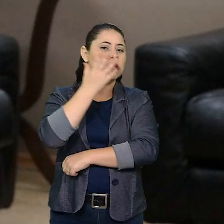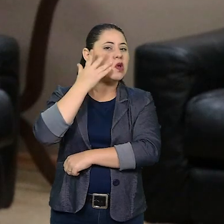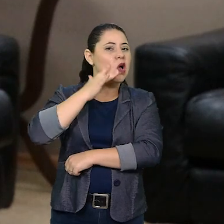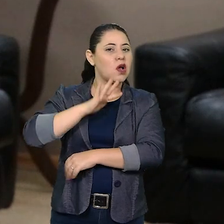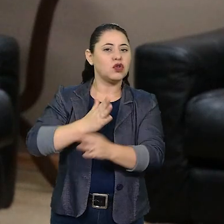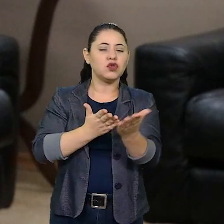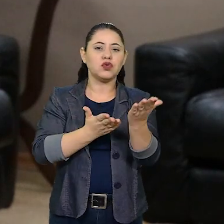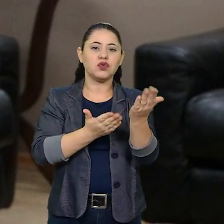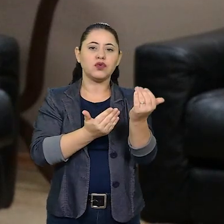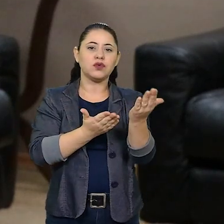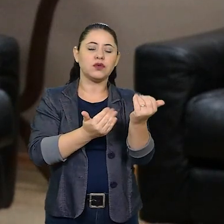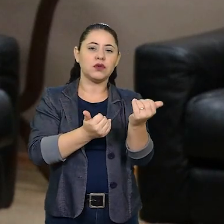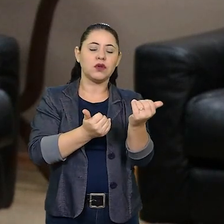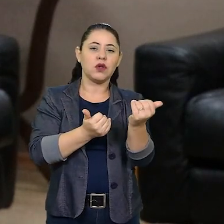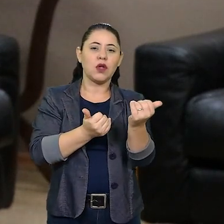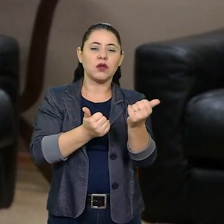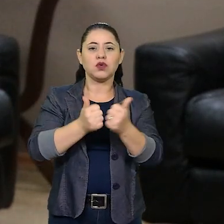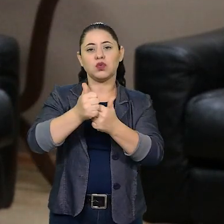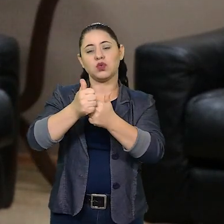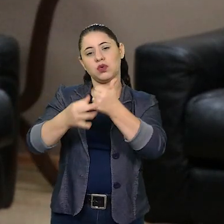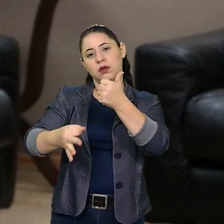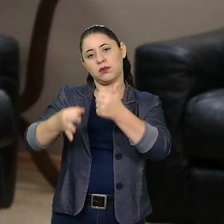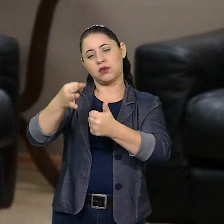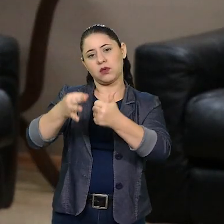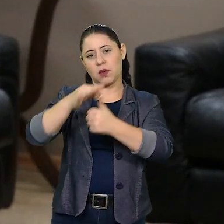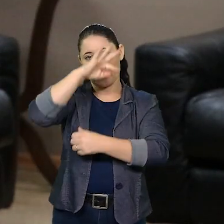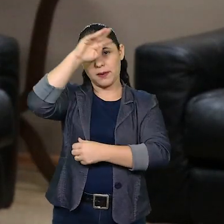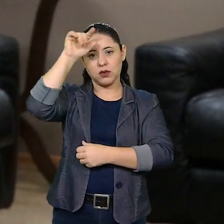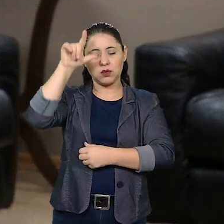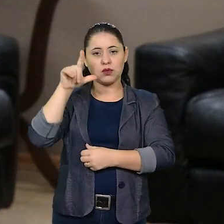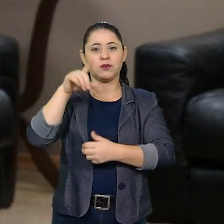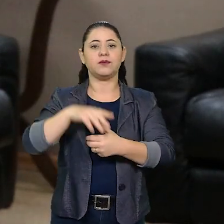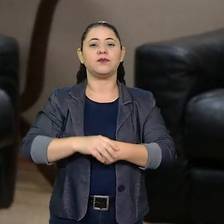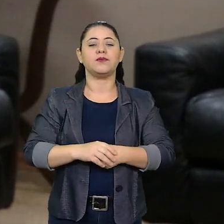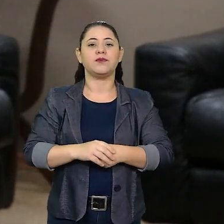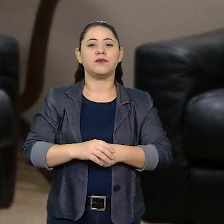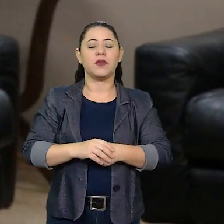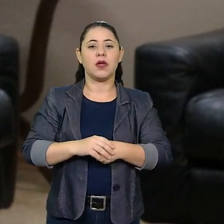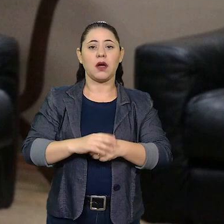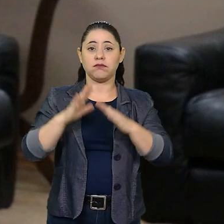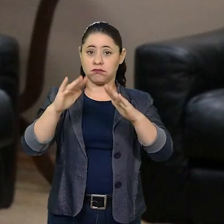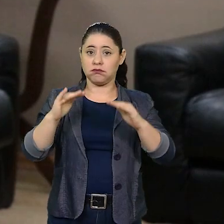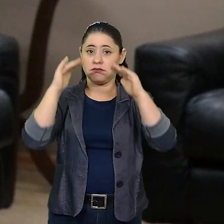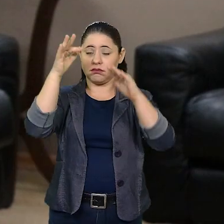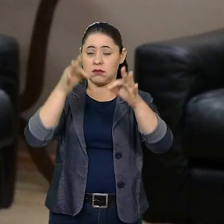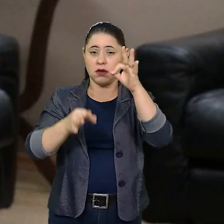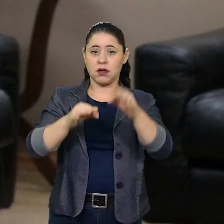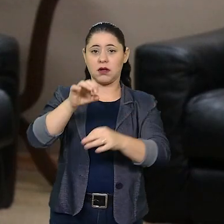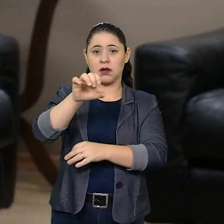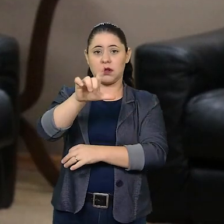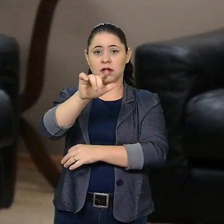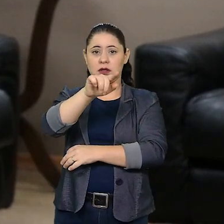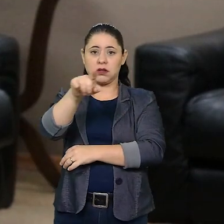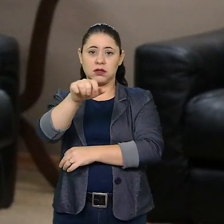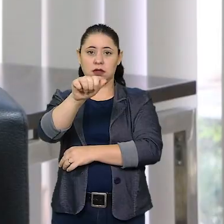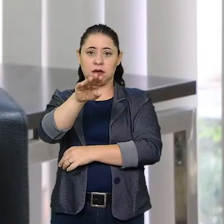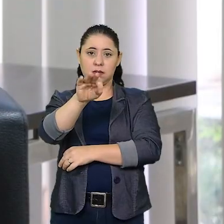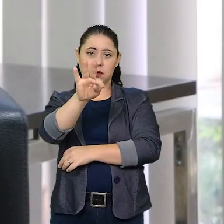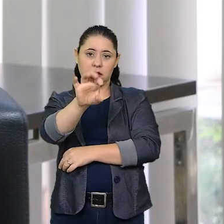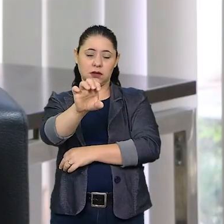e Juventude do Tribunal de Justiça do Mato Grosso do Sul, a desembargadora Elizabeth